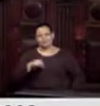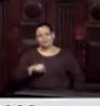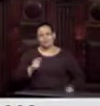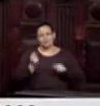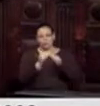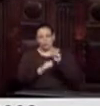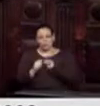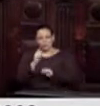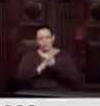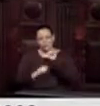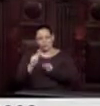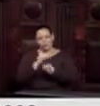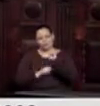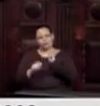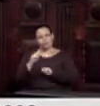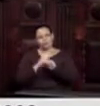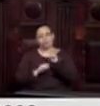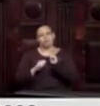economizando divisas?